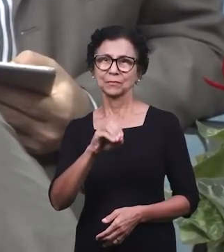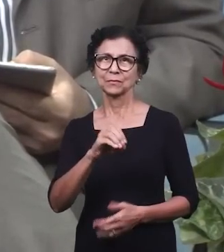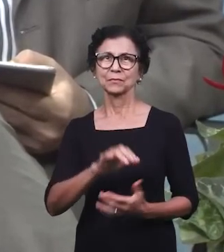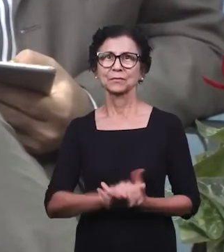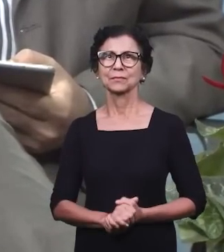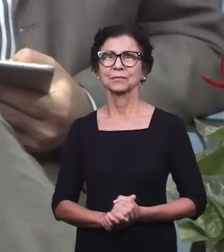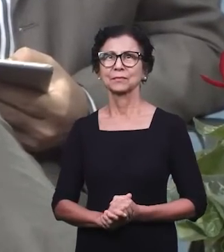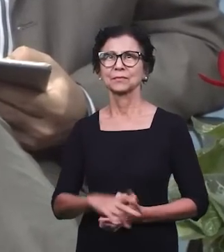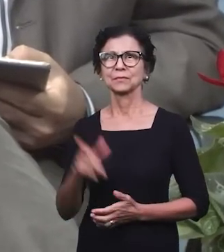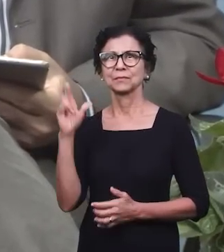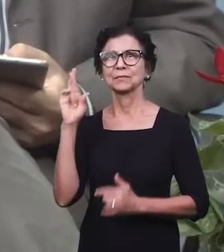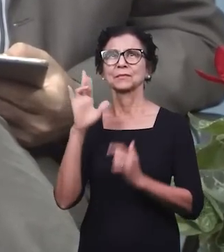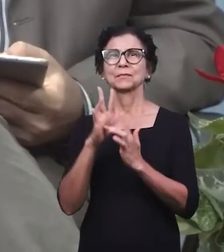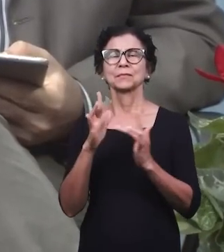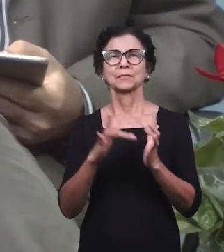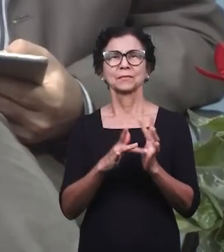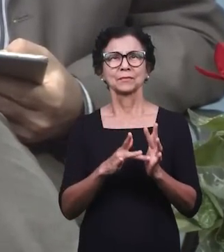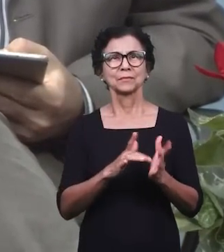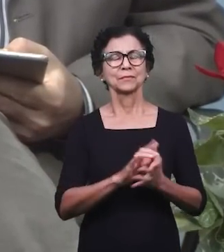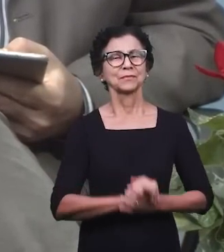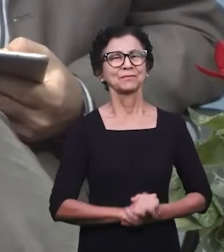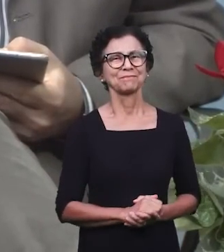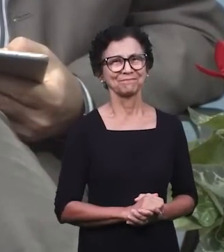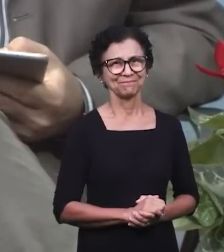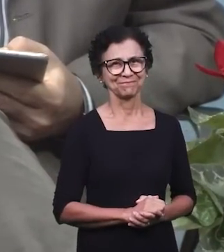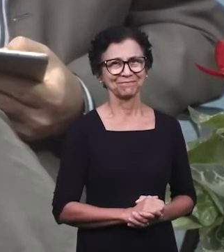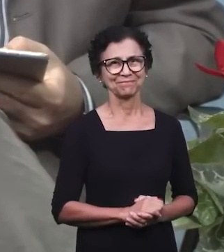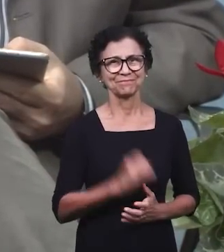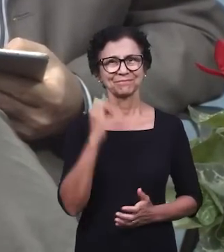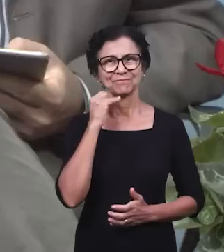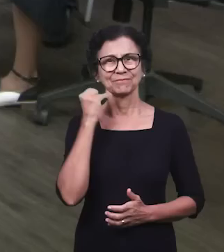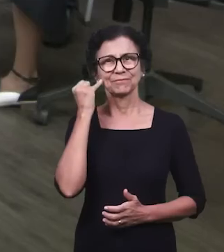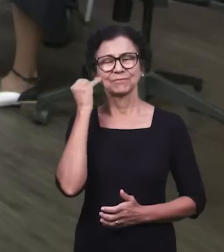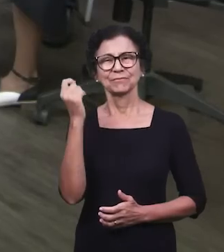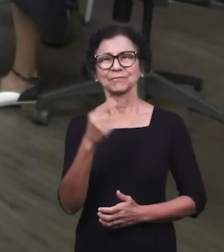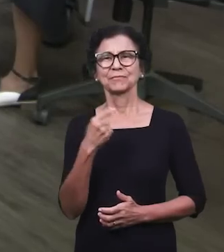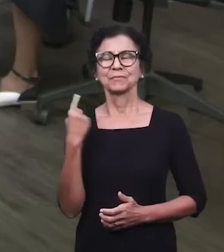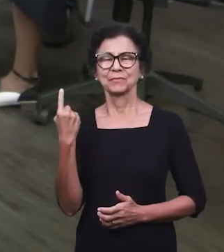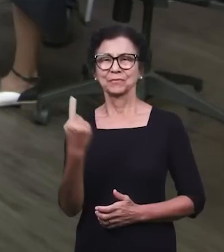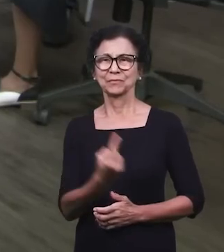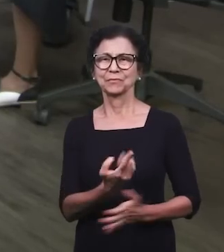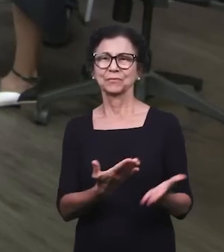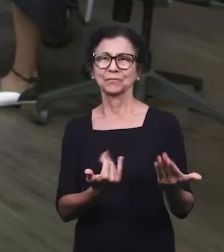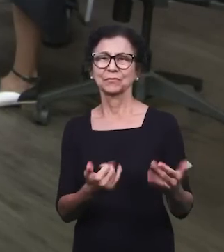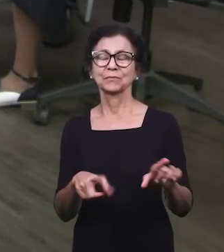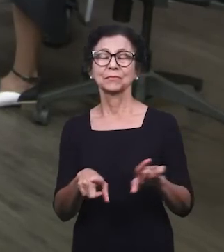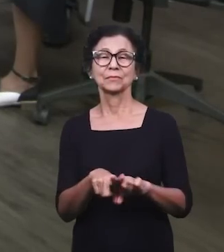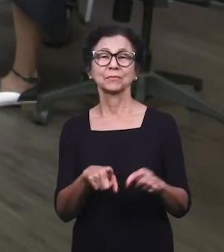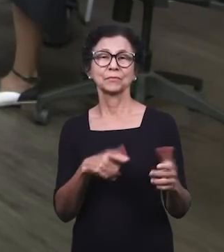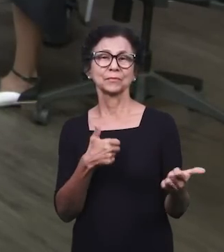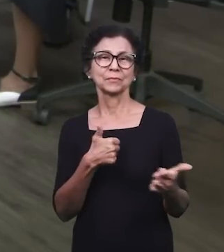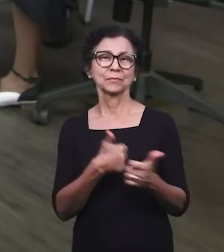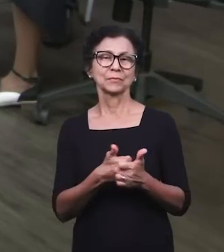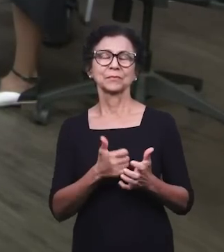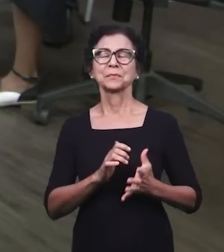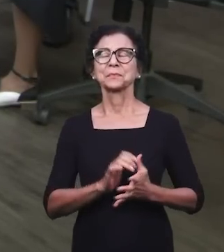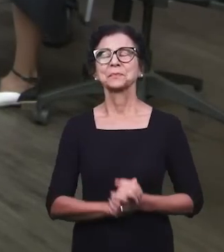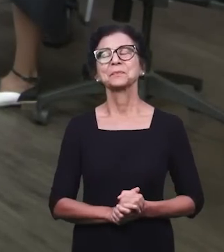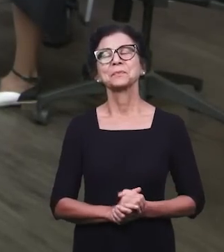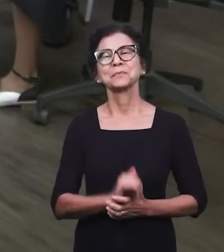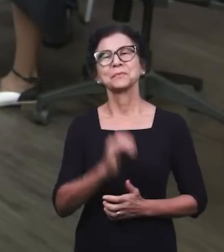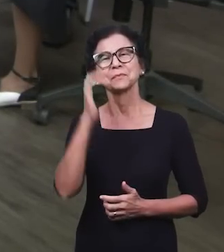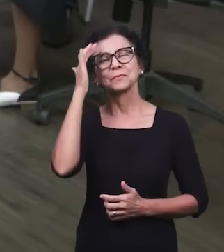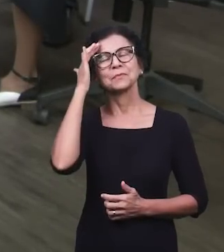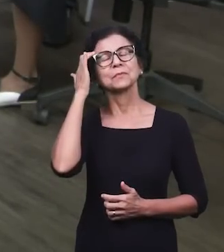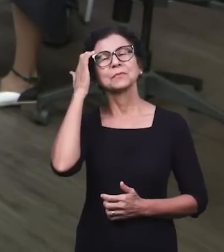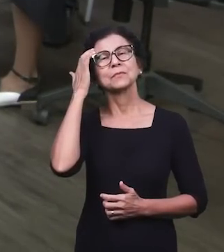paz do Senhor, pastor Josias, a paz do Senhor a todos os jovens e a todos que nos acompanham também nesse momento. A Amém. Paz do Senhor.